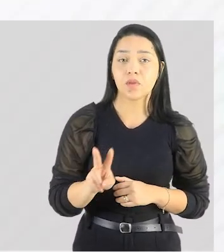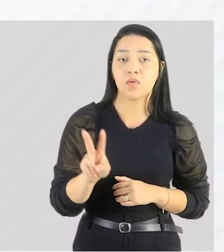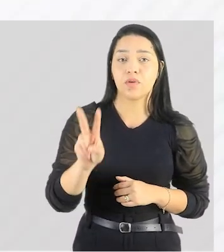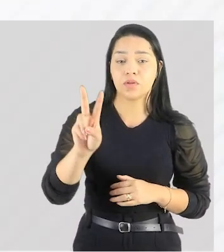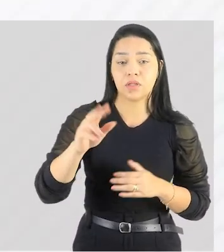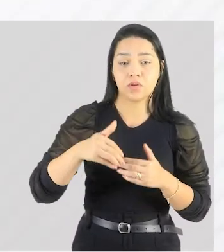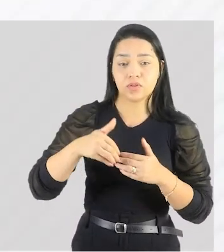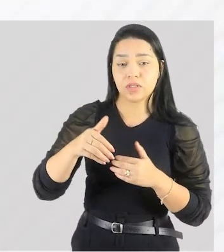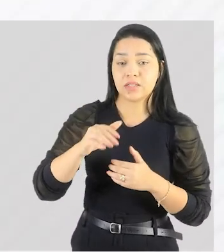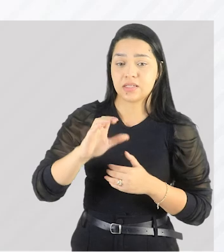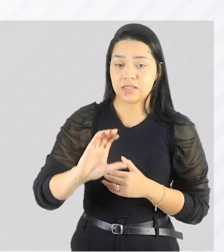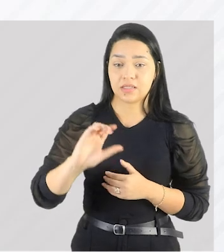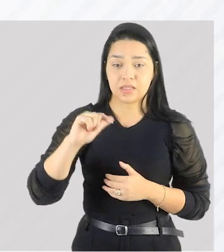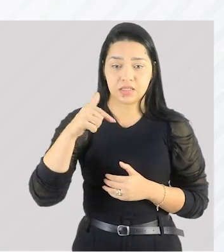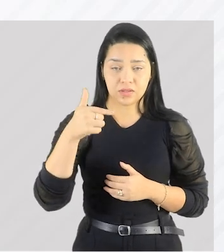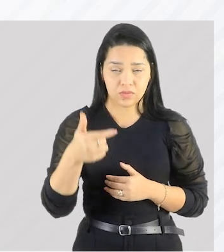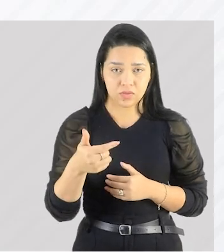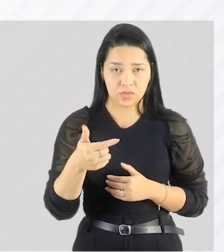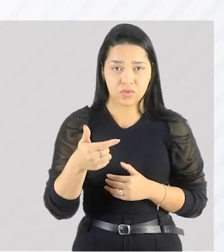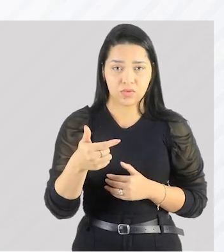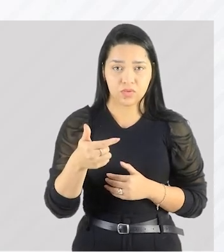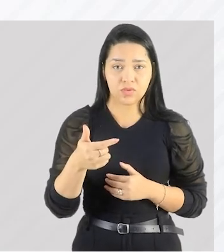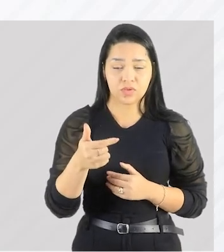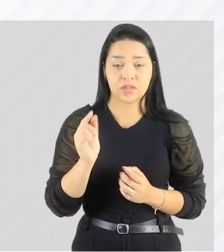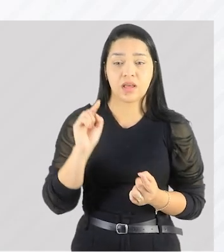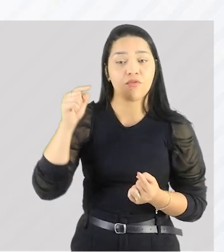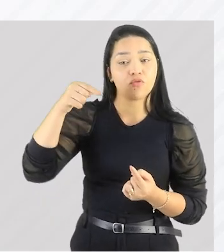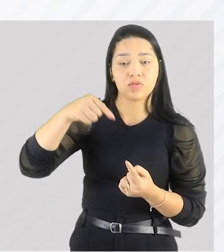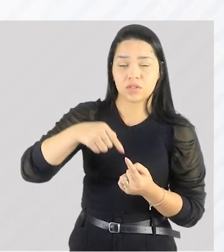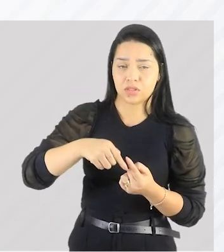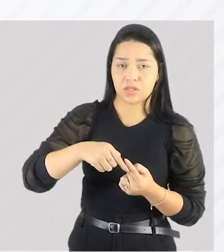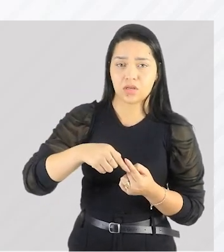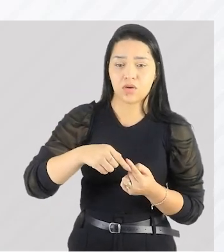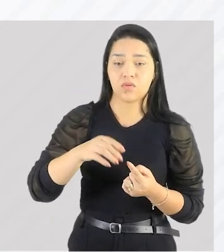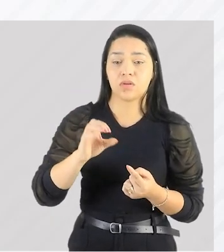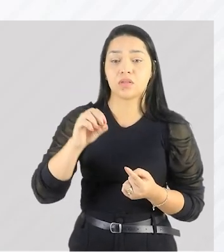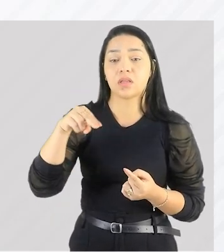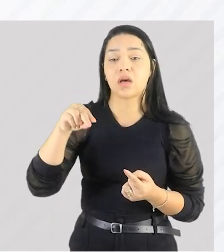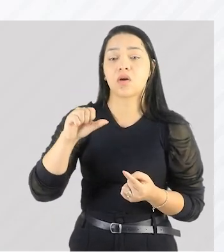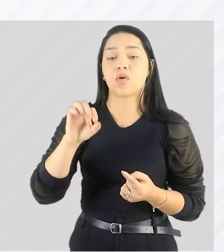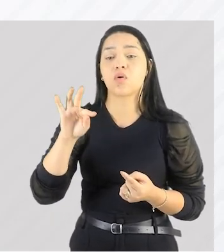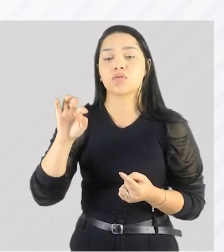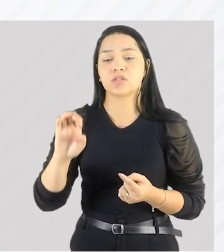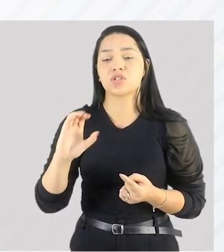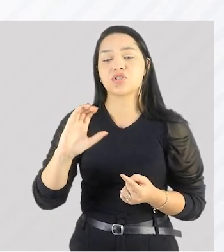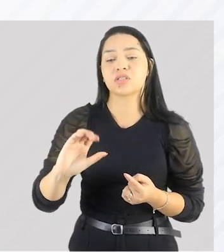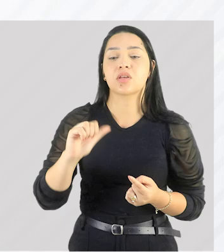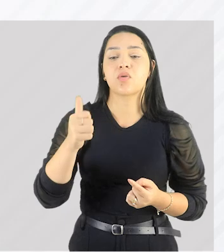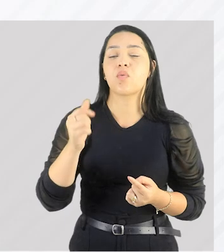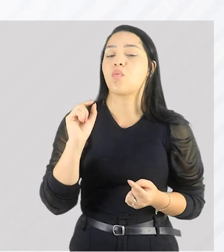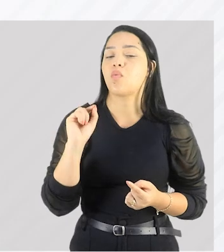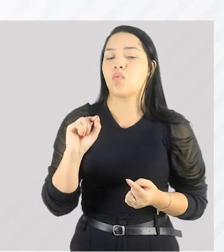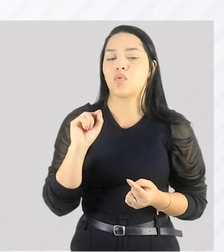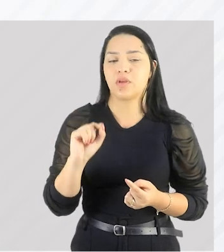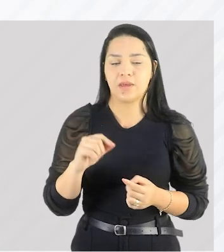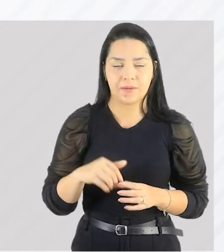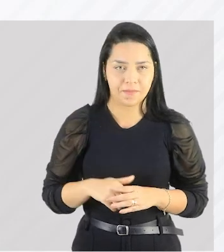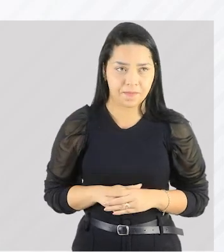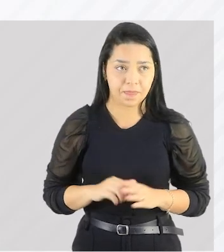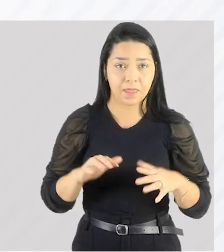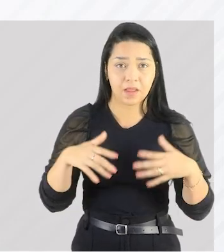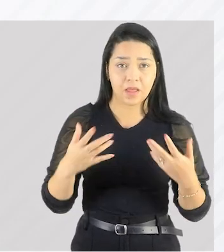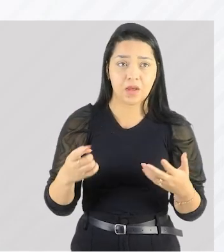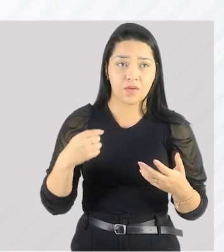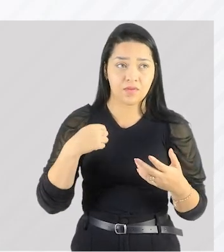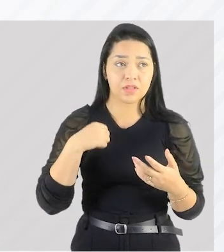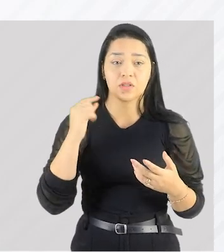e, continuando, além disso, a constante de elástica G2 do novo material é